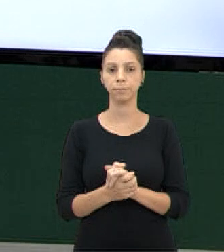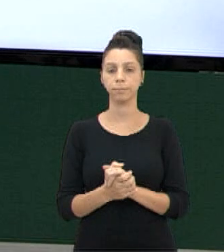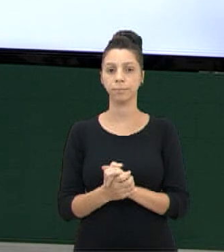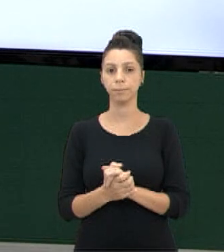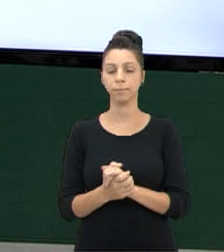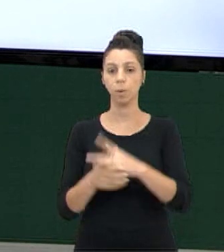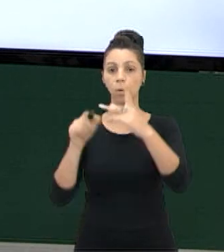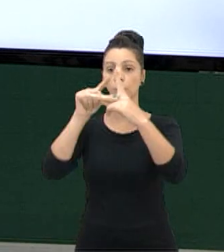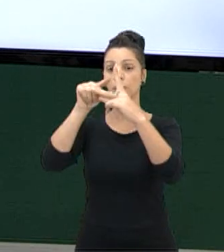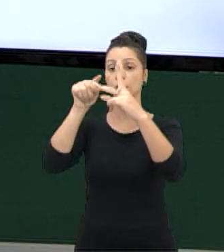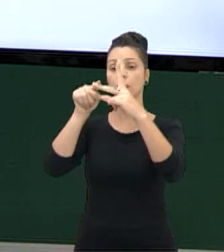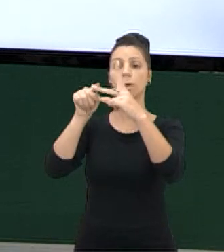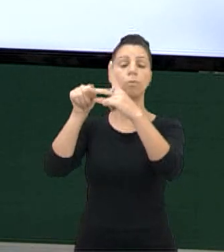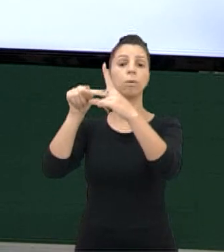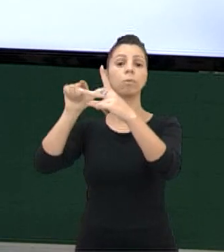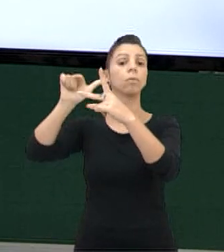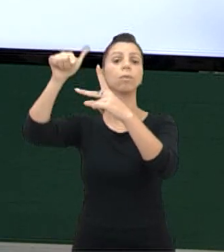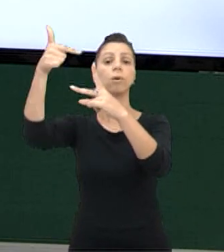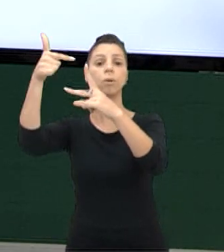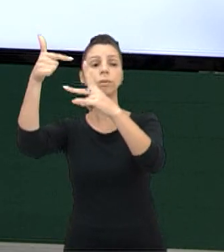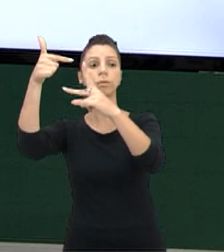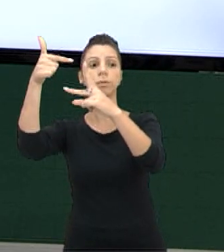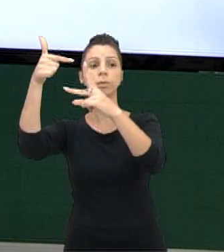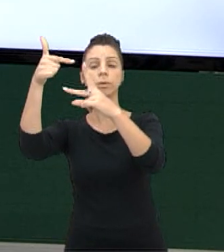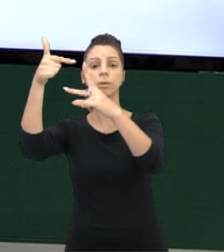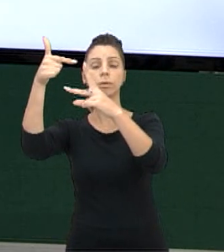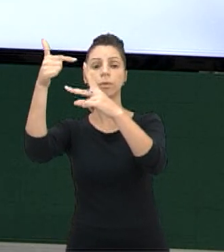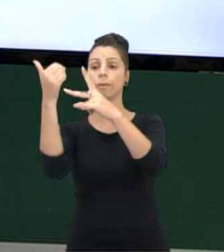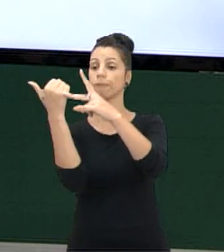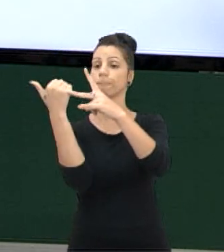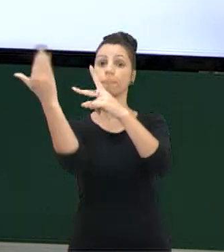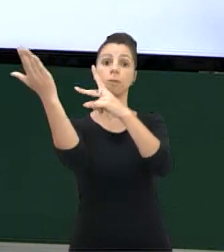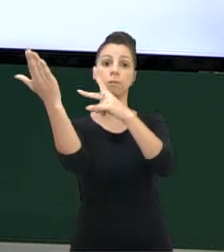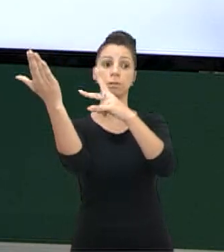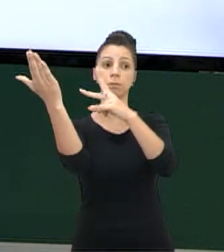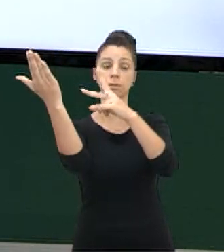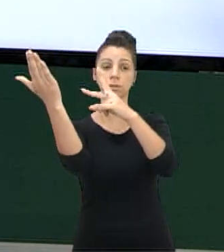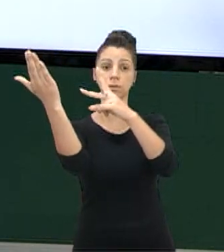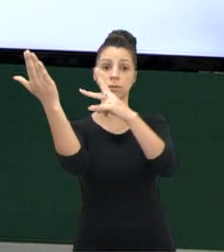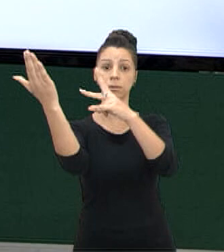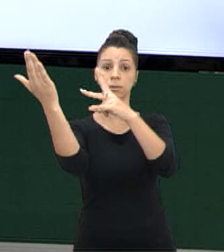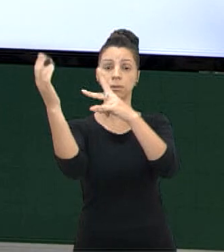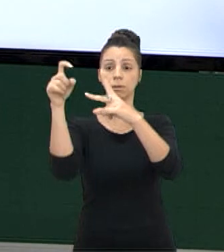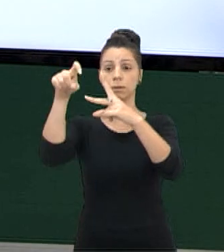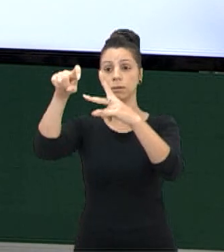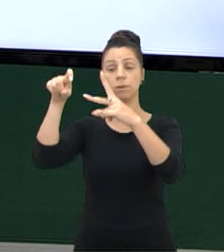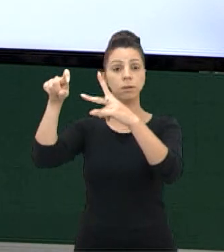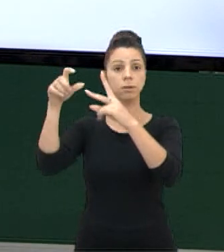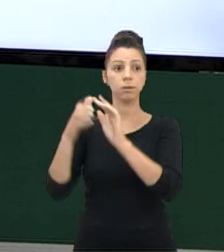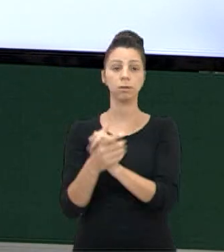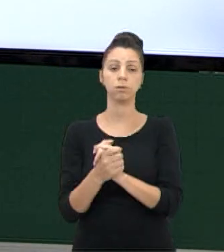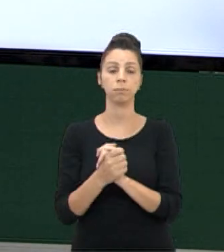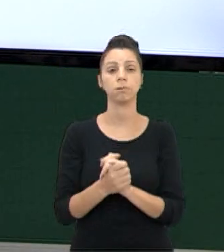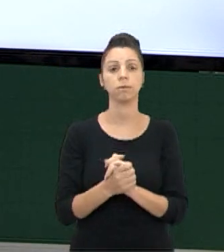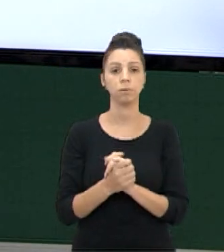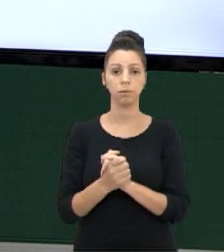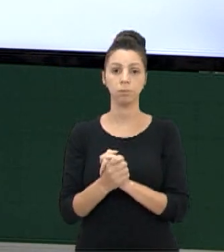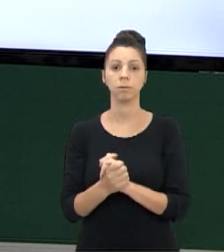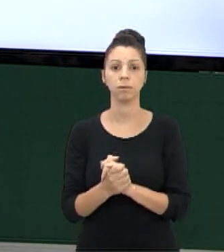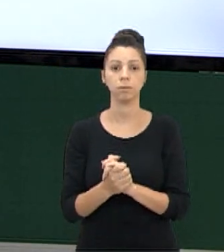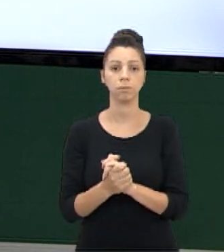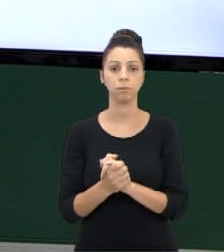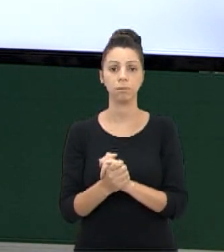ângulo. E esse ângulo externo, ok? Ao que eu chamo de ângulo externo na